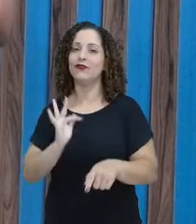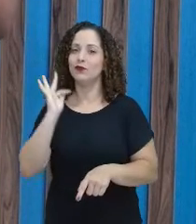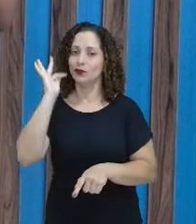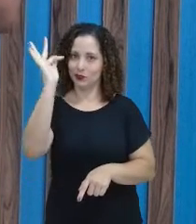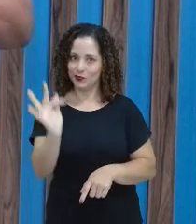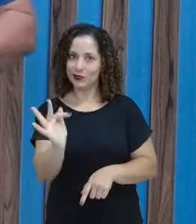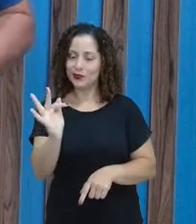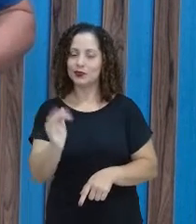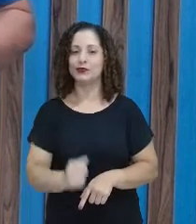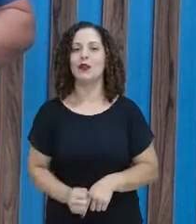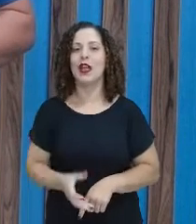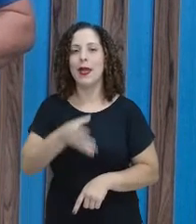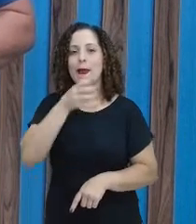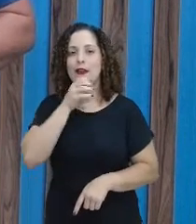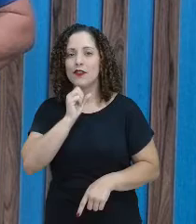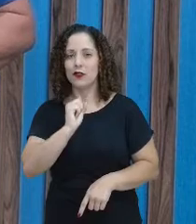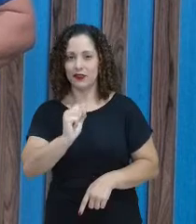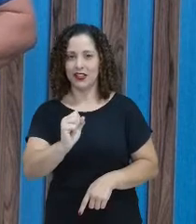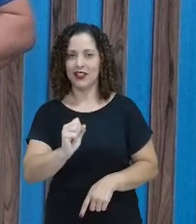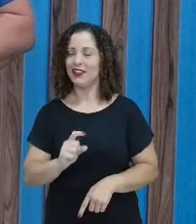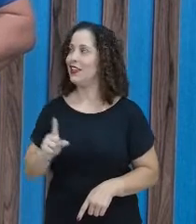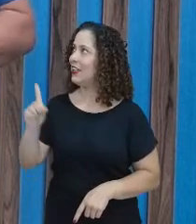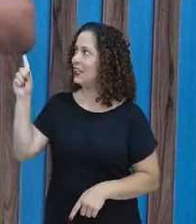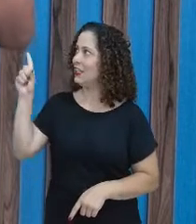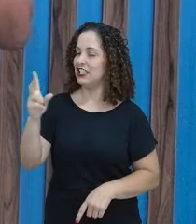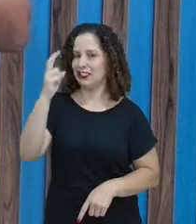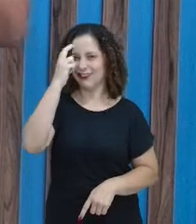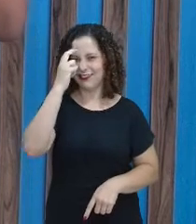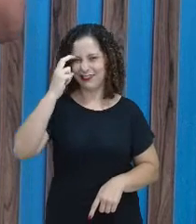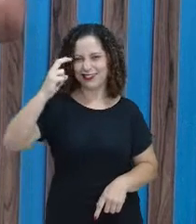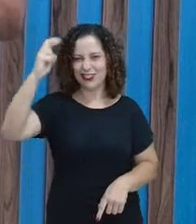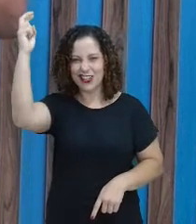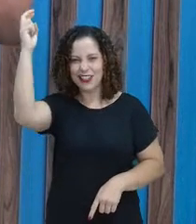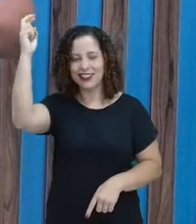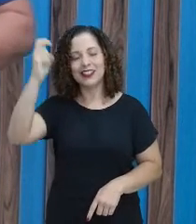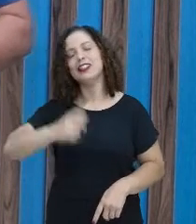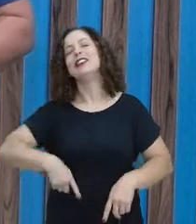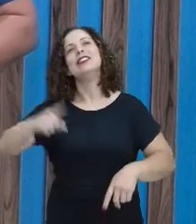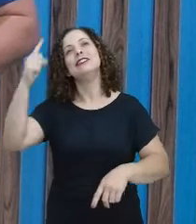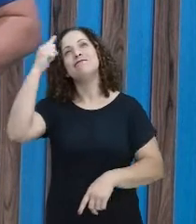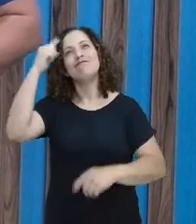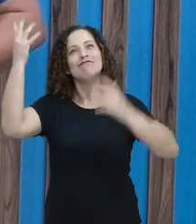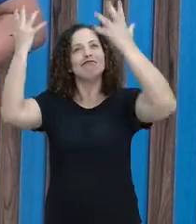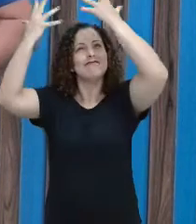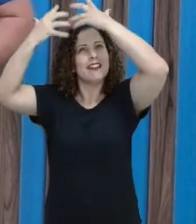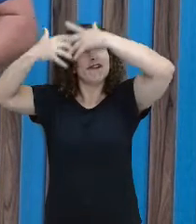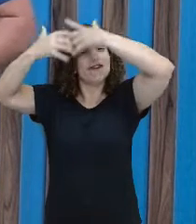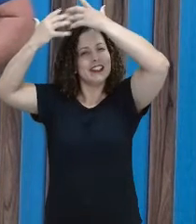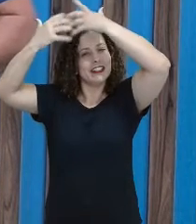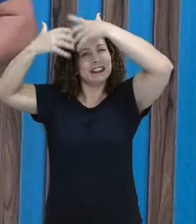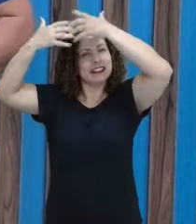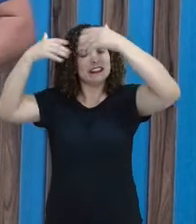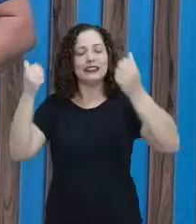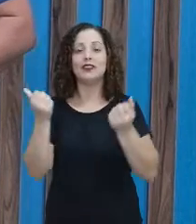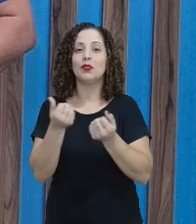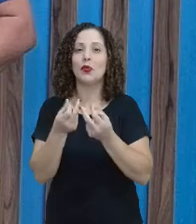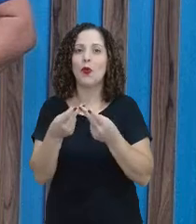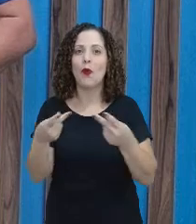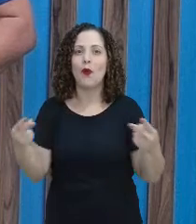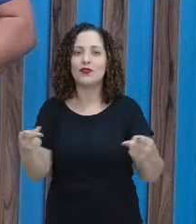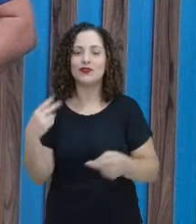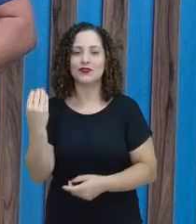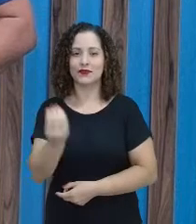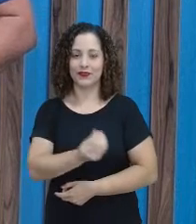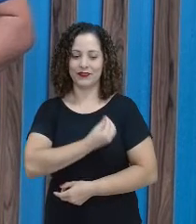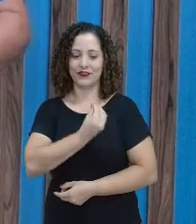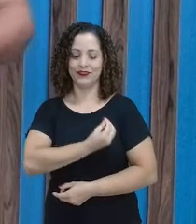amanhã. O Paulo Freire, ele era muito sabido, viu? Ele ficava refletindo sobre questões importantíssimas para a